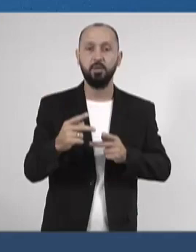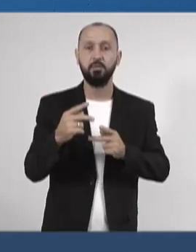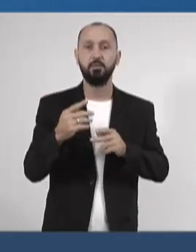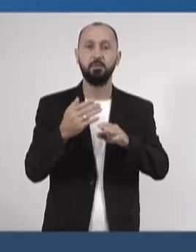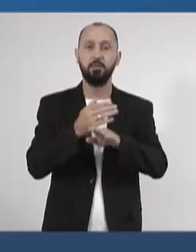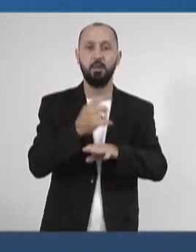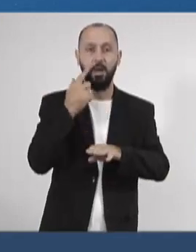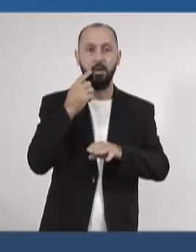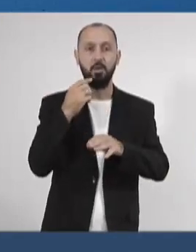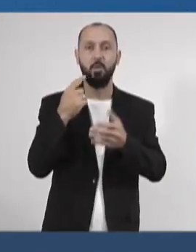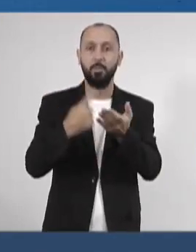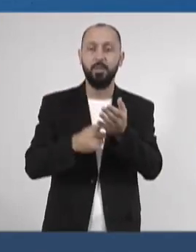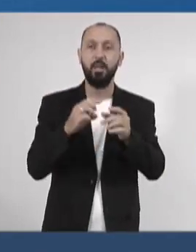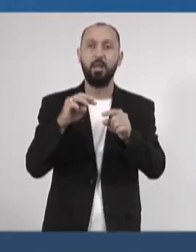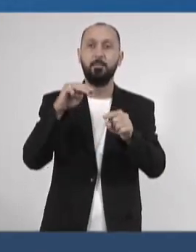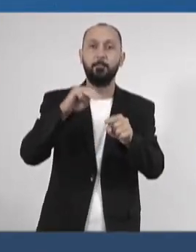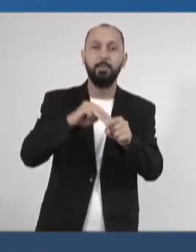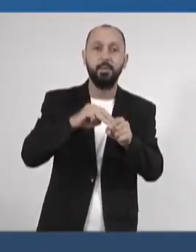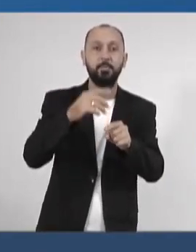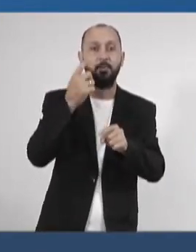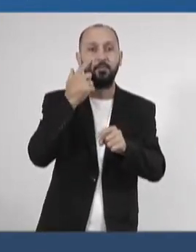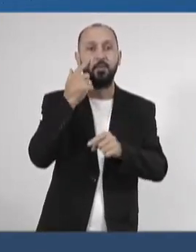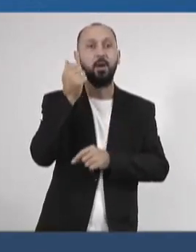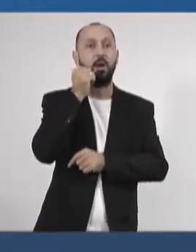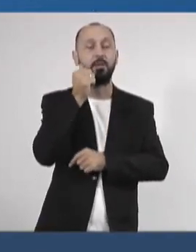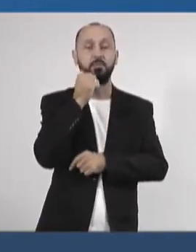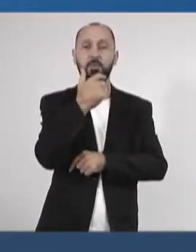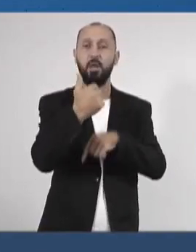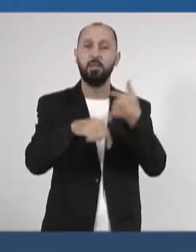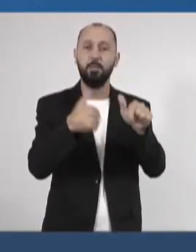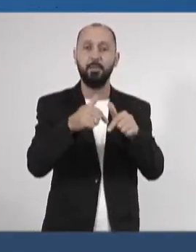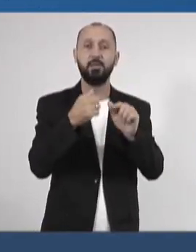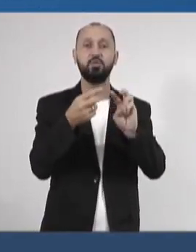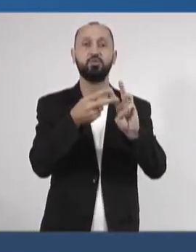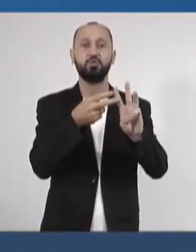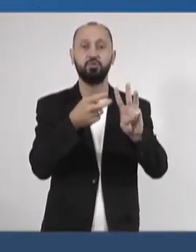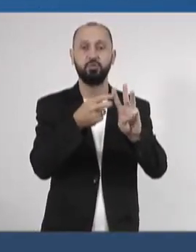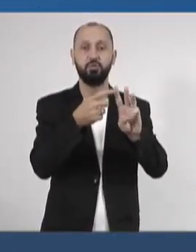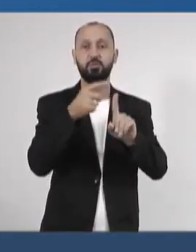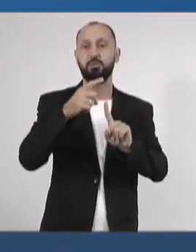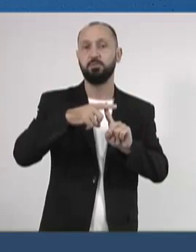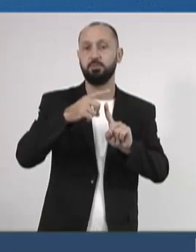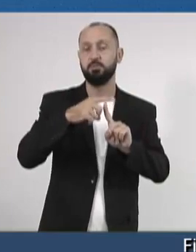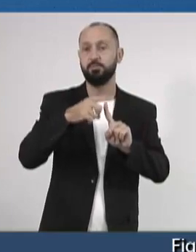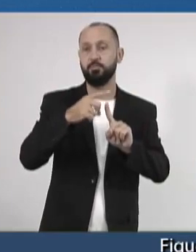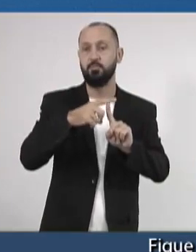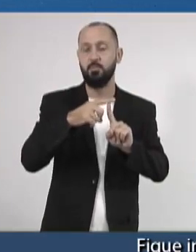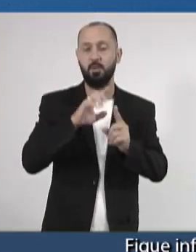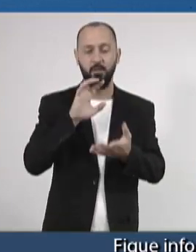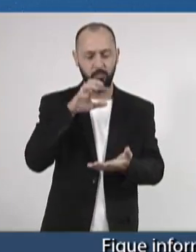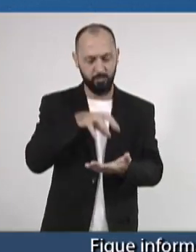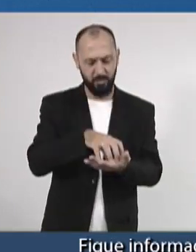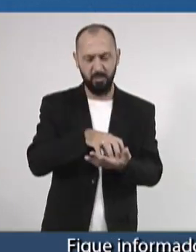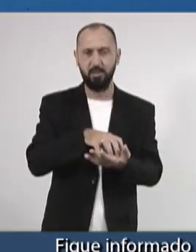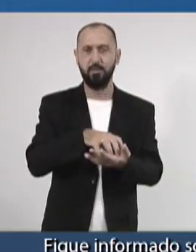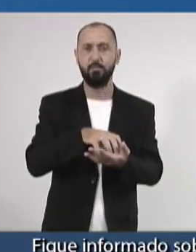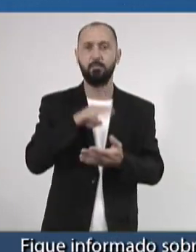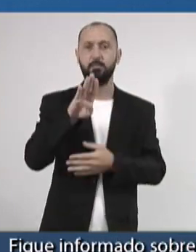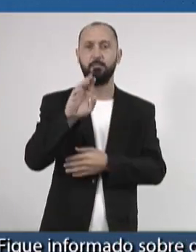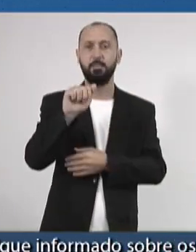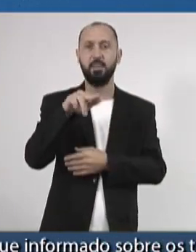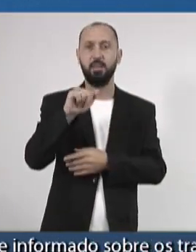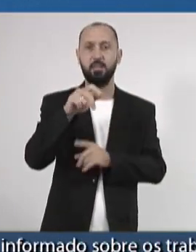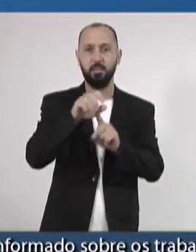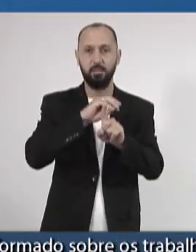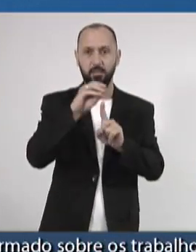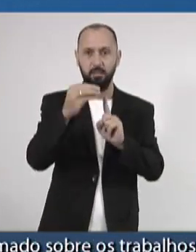e a Miranda, para ver o trabalho que as mulheres indígenas terenas da aldeia Bananal de